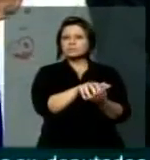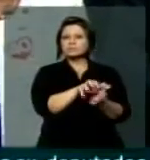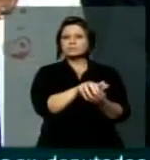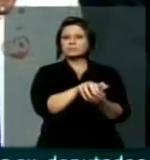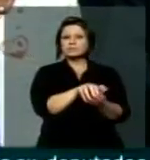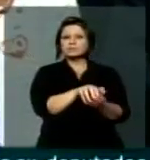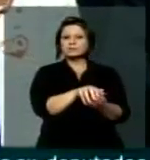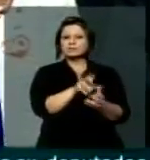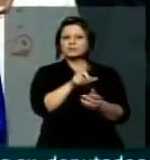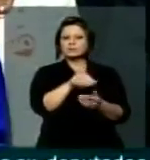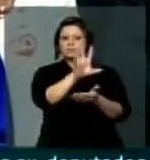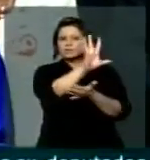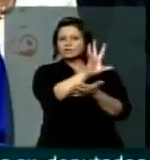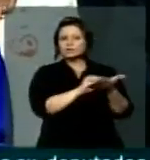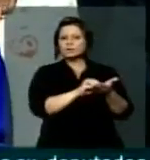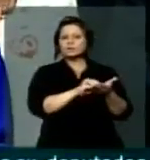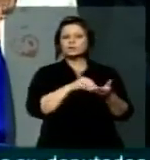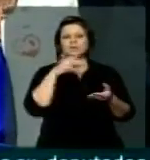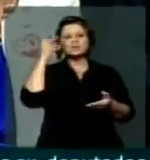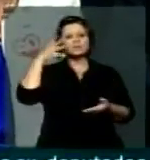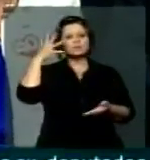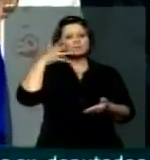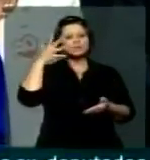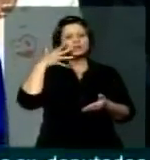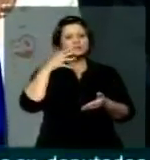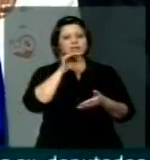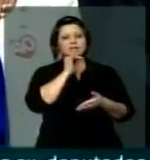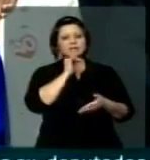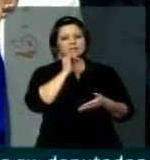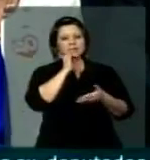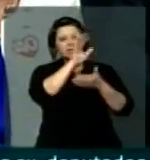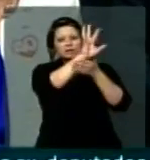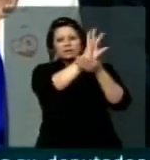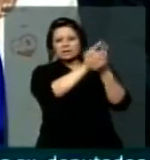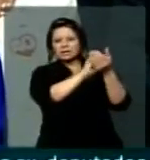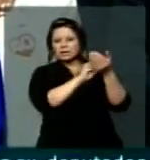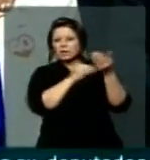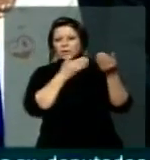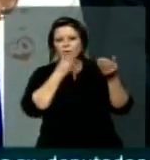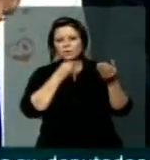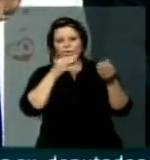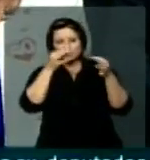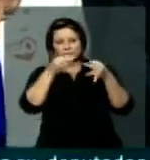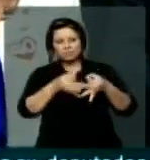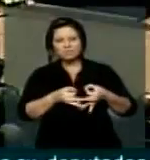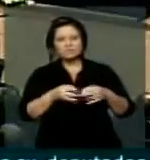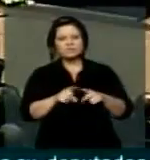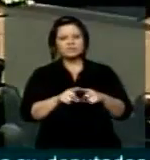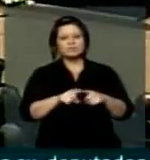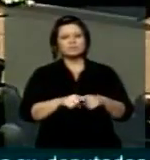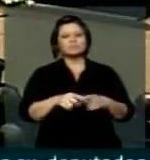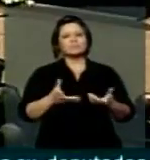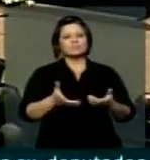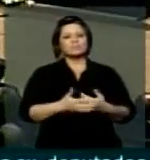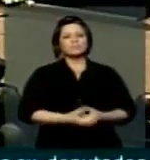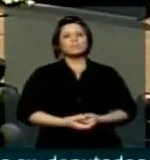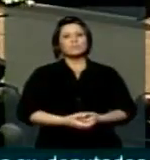Pernambuco, a nossa referência política, o nosso exemplo, governador João Lira, prefeito Geraldo